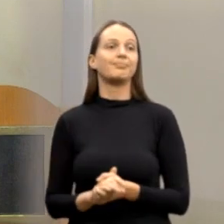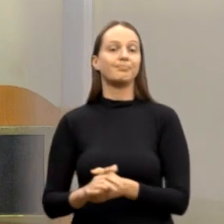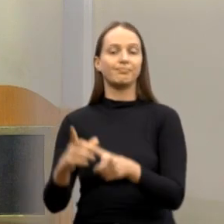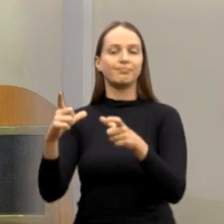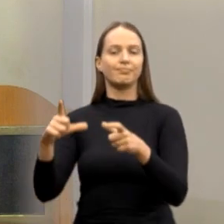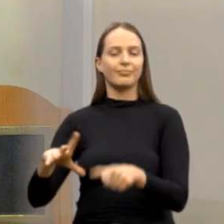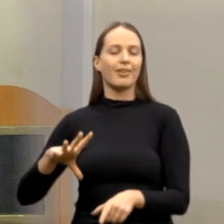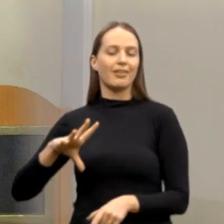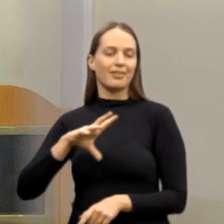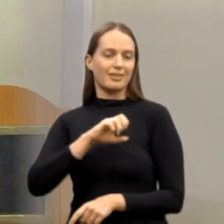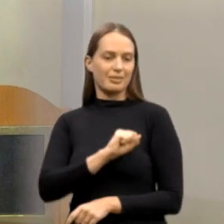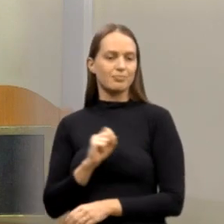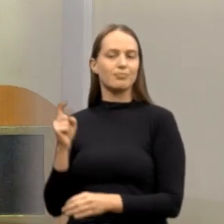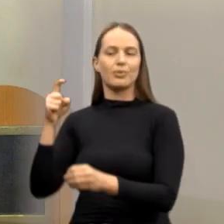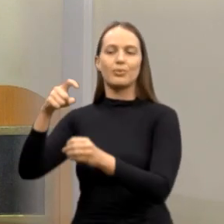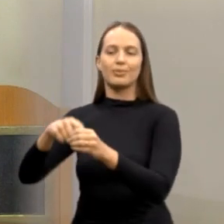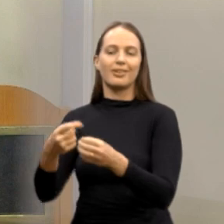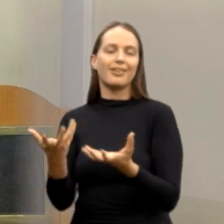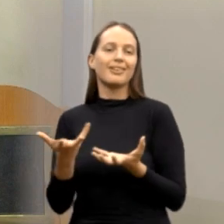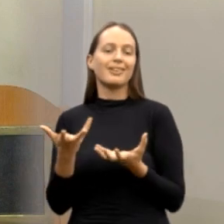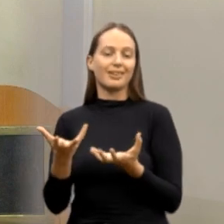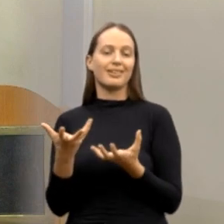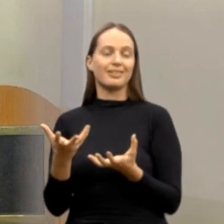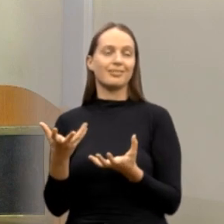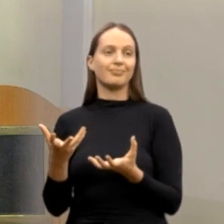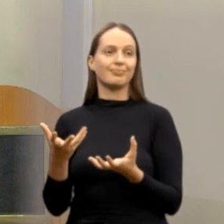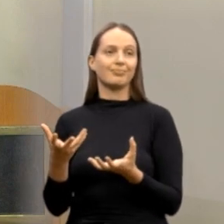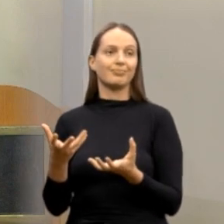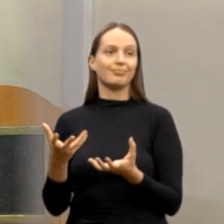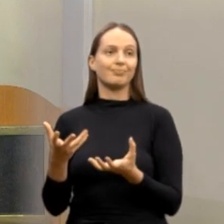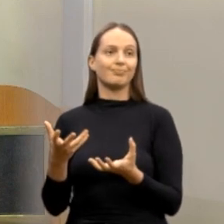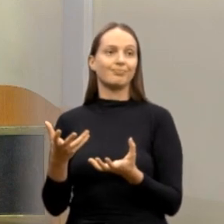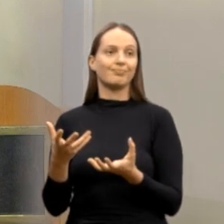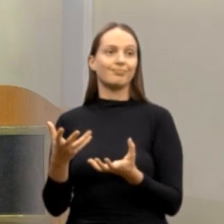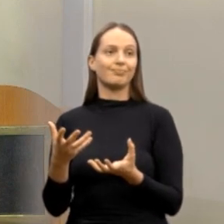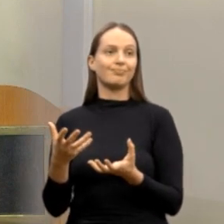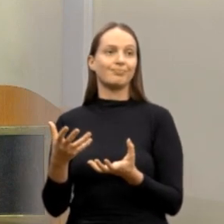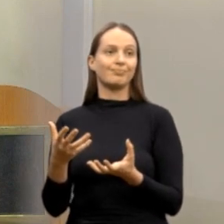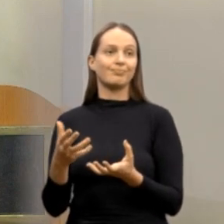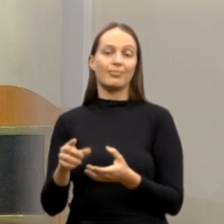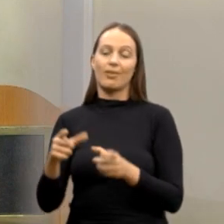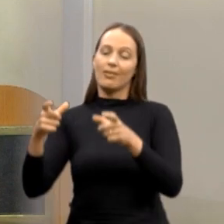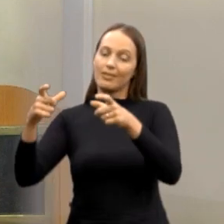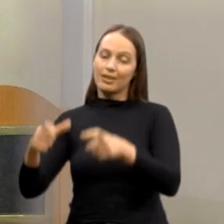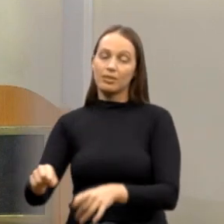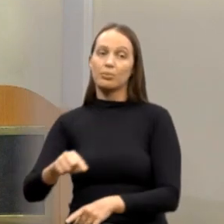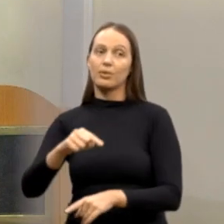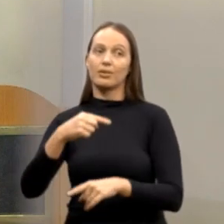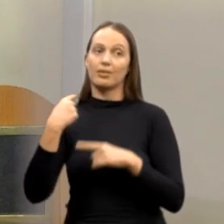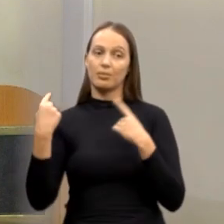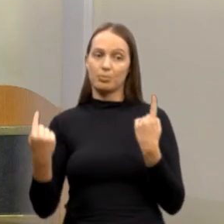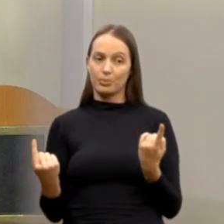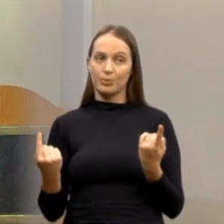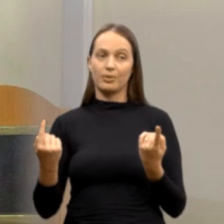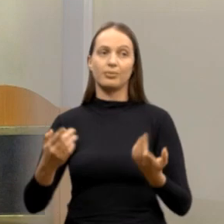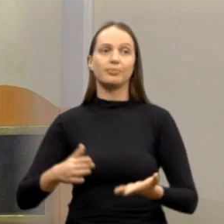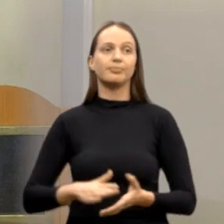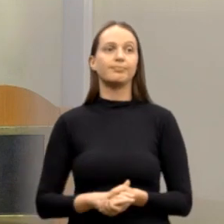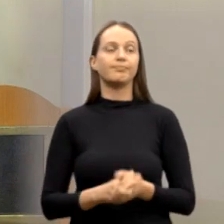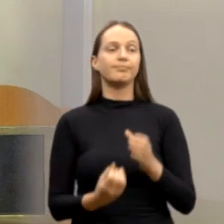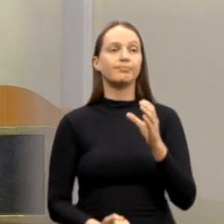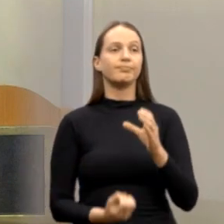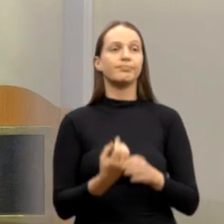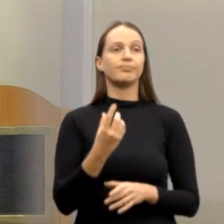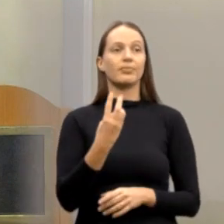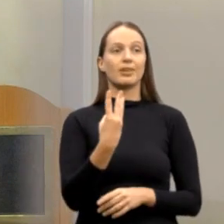voltar seria o seu Calvário seria lá os seus últimos minutos de vida lancei minha candidatura no dia